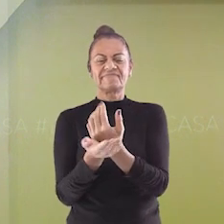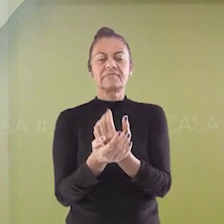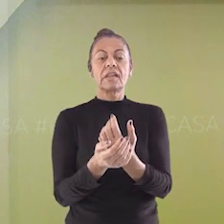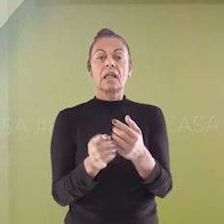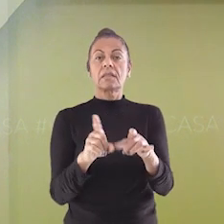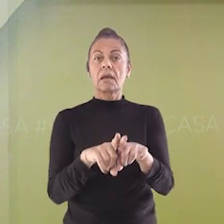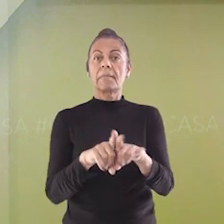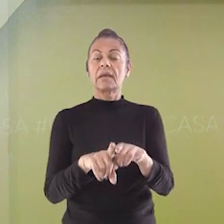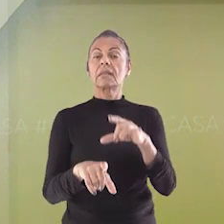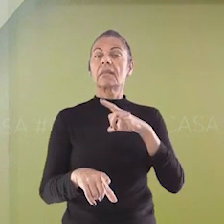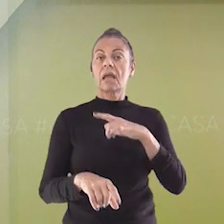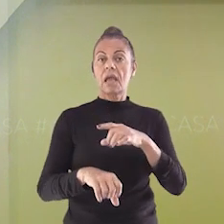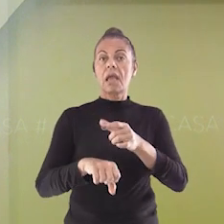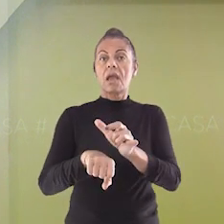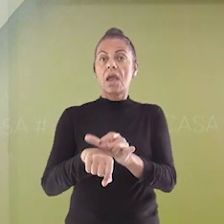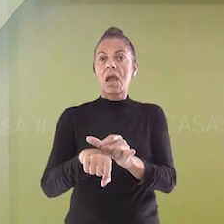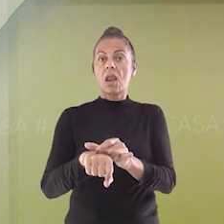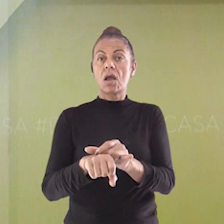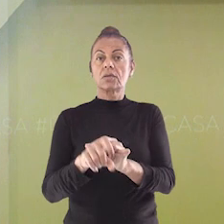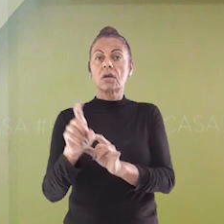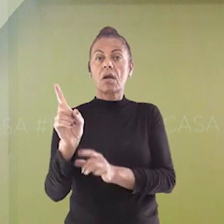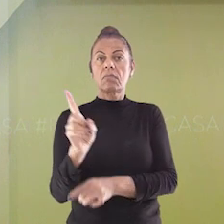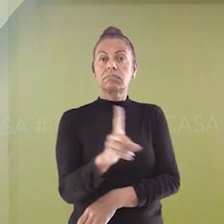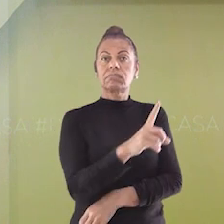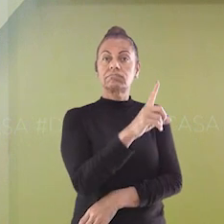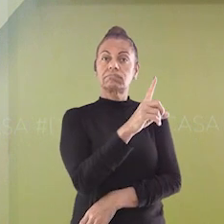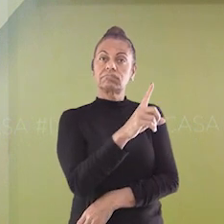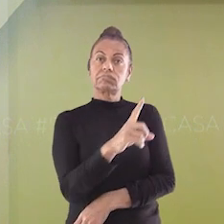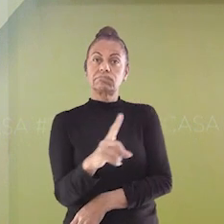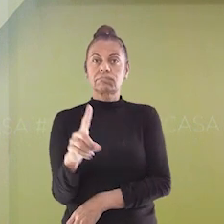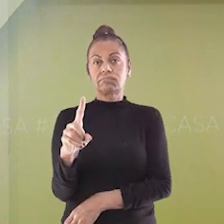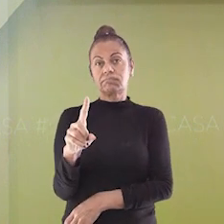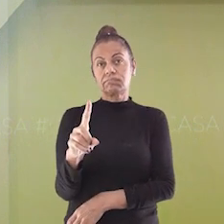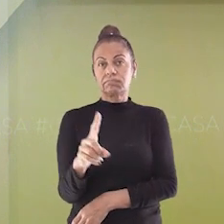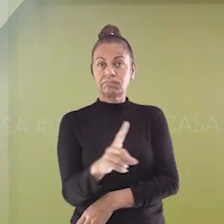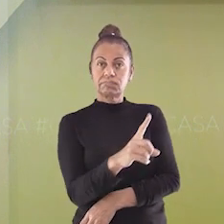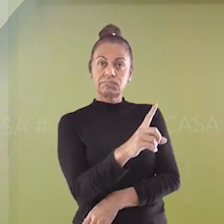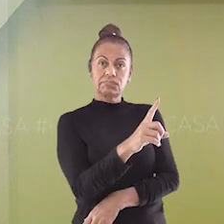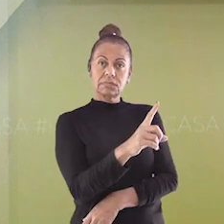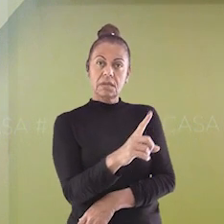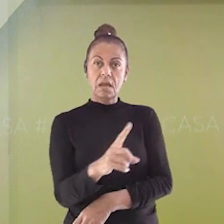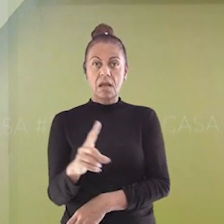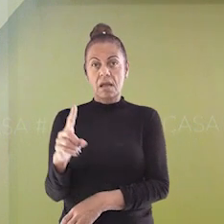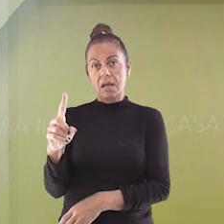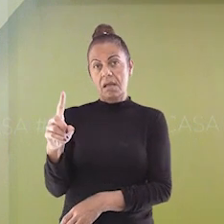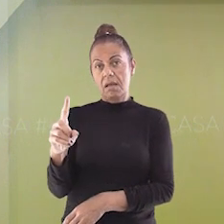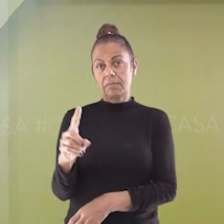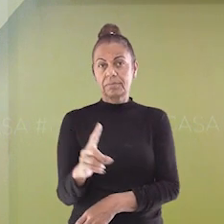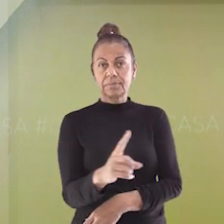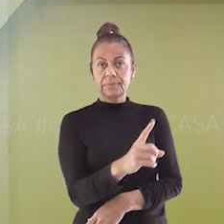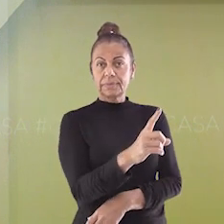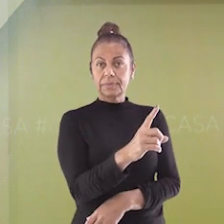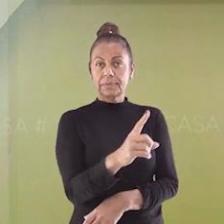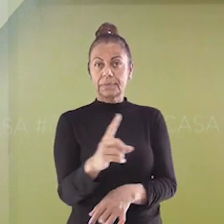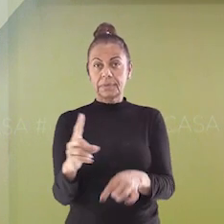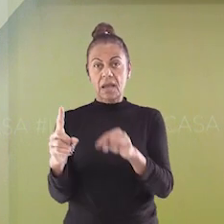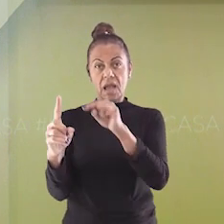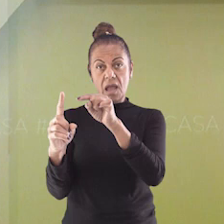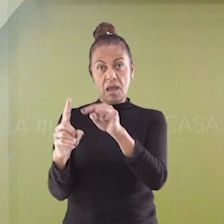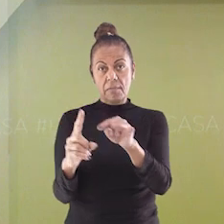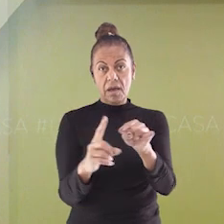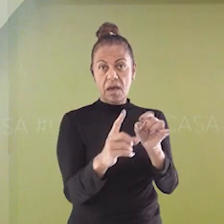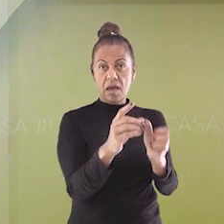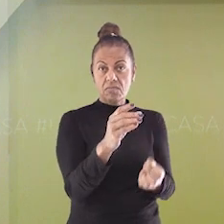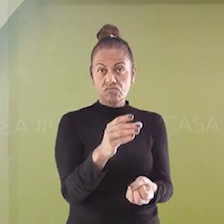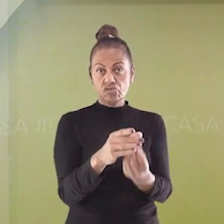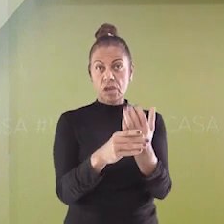Esse instrumento utiliza os pêndulos para marcar o tempo. O balanço dos pêndulos gera energia